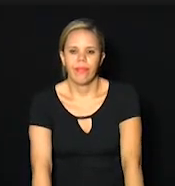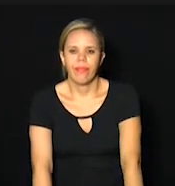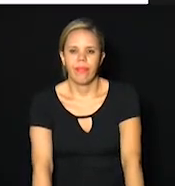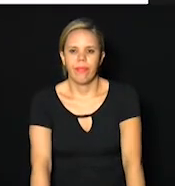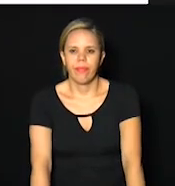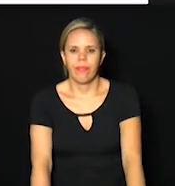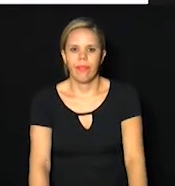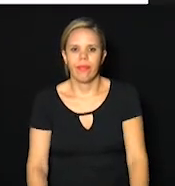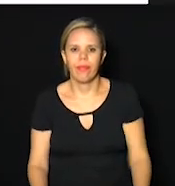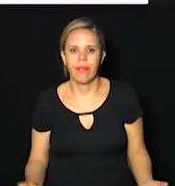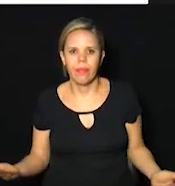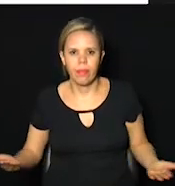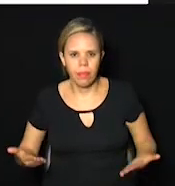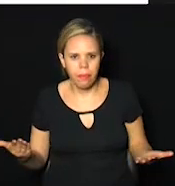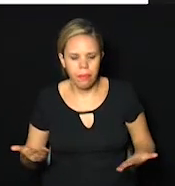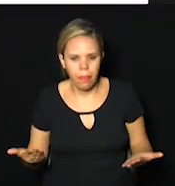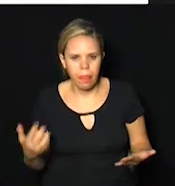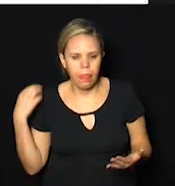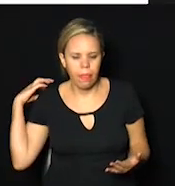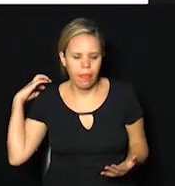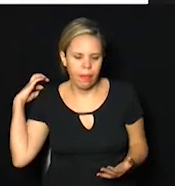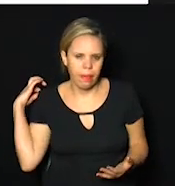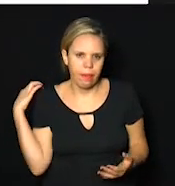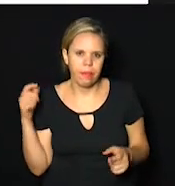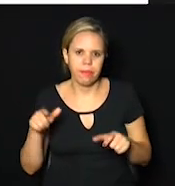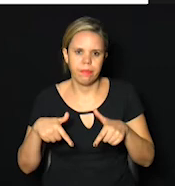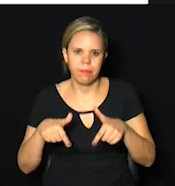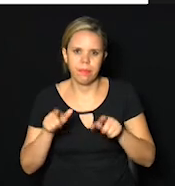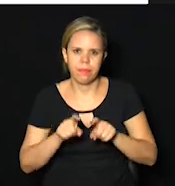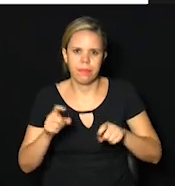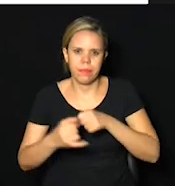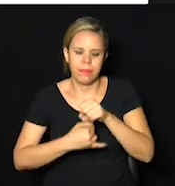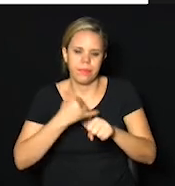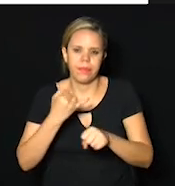época de home office,